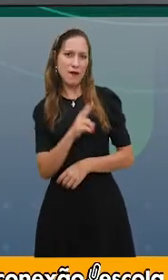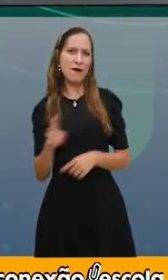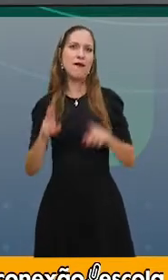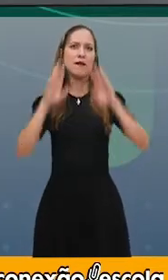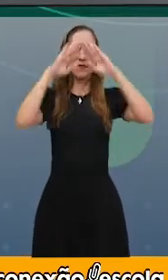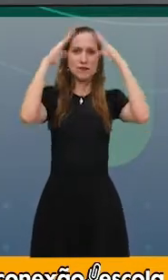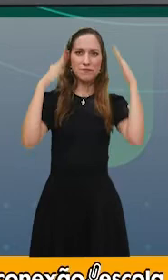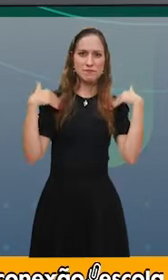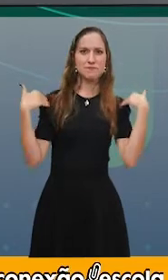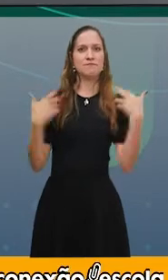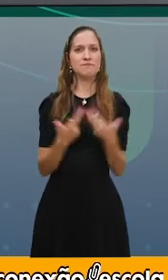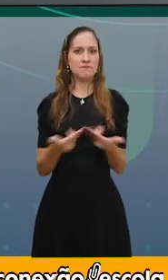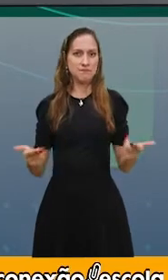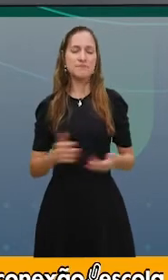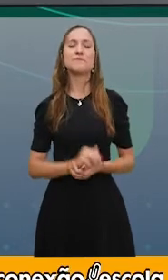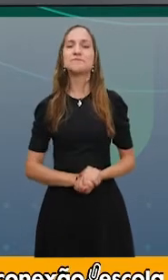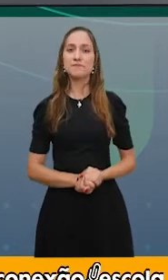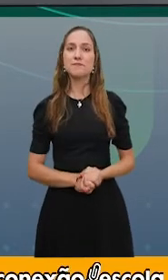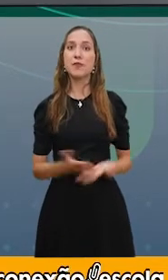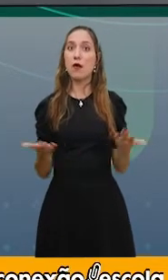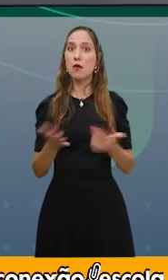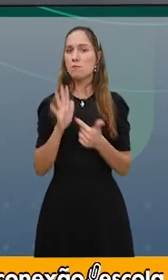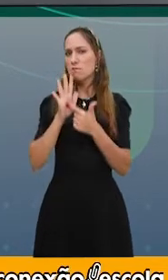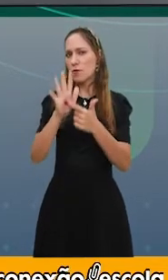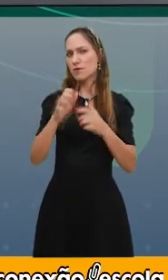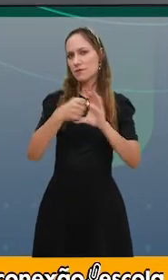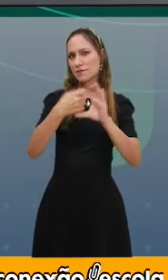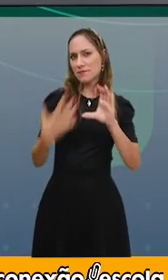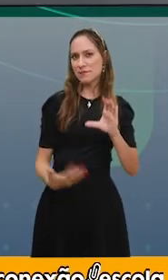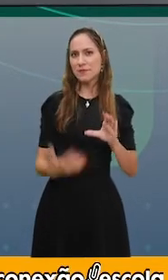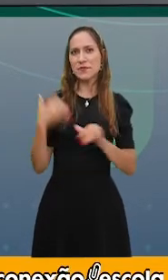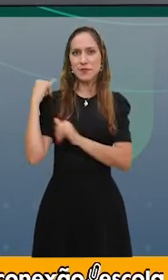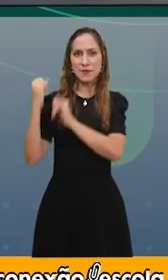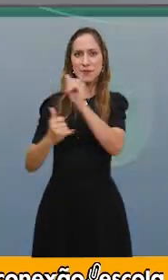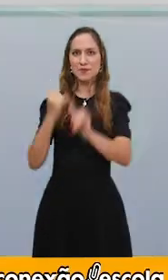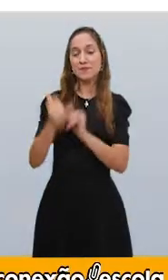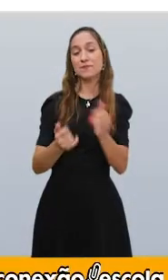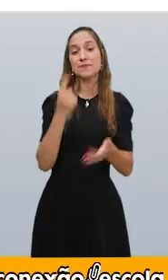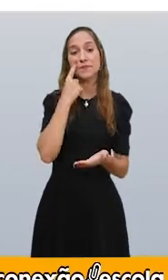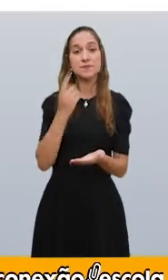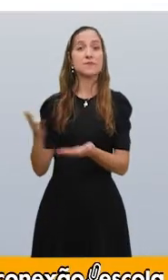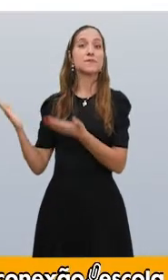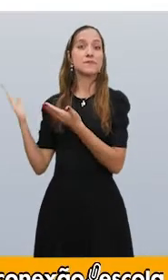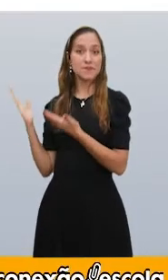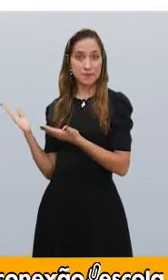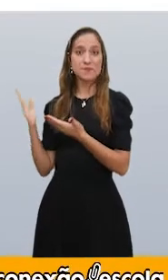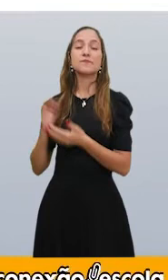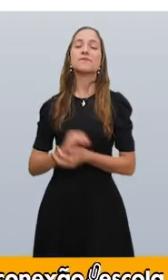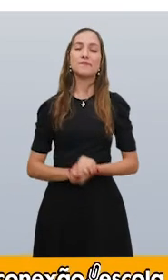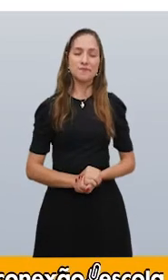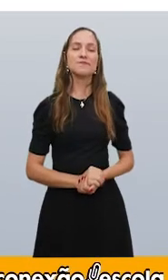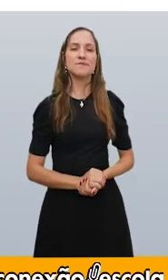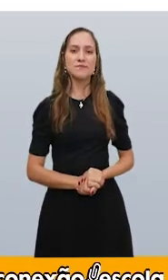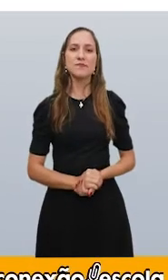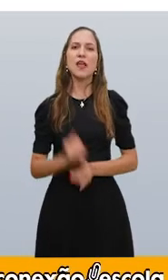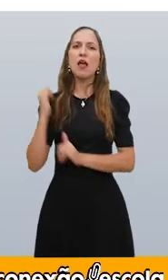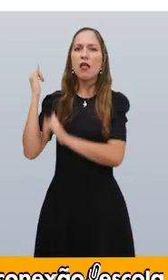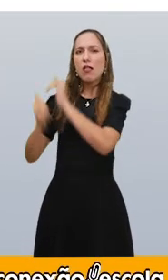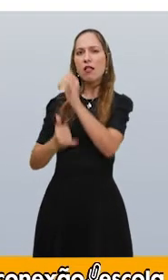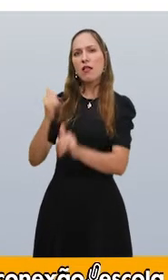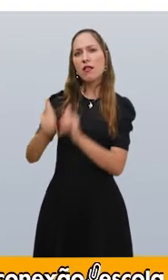Vamos conhecer algumas características das lendas. Olha só, primeiro, as lendas